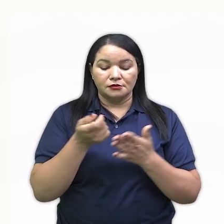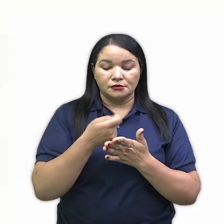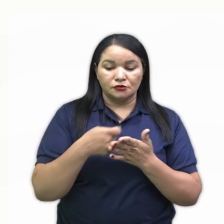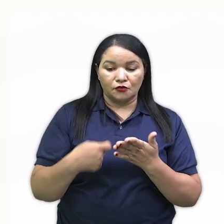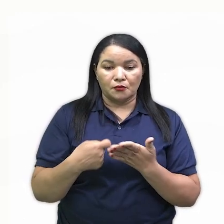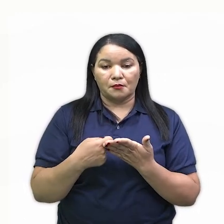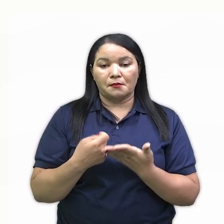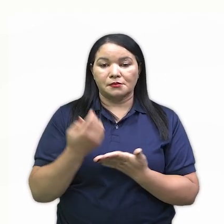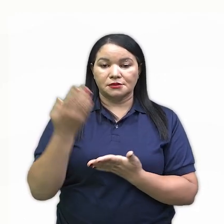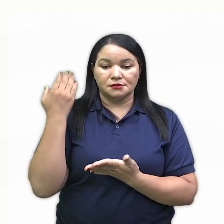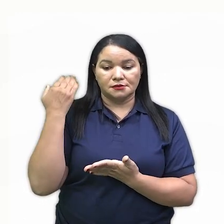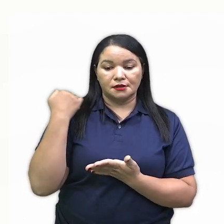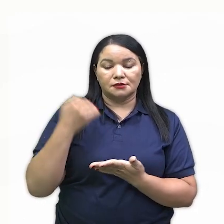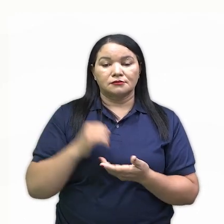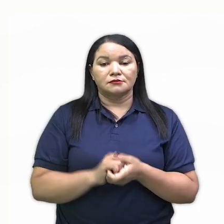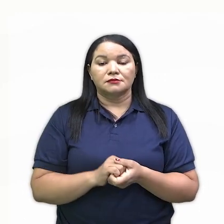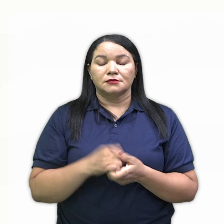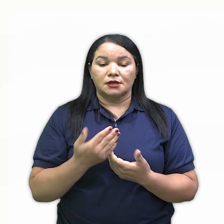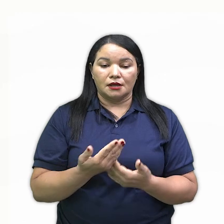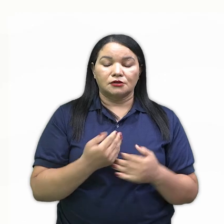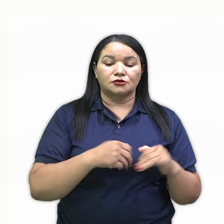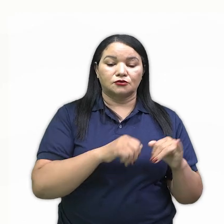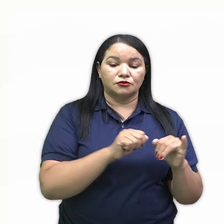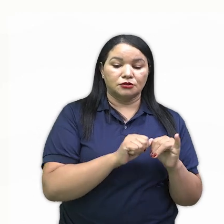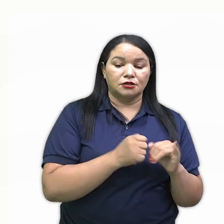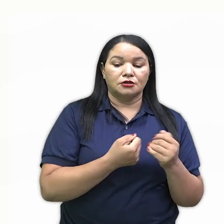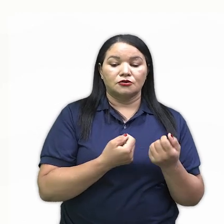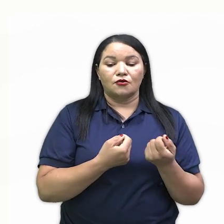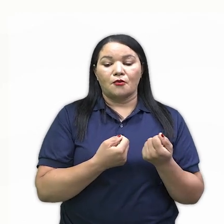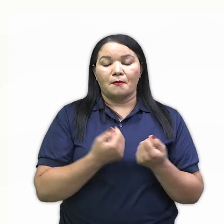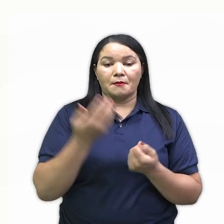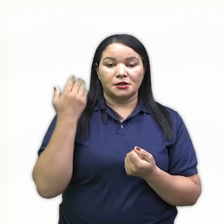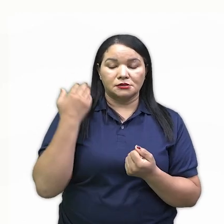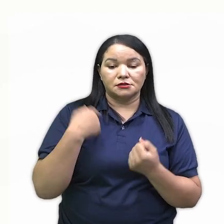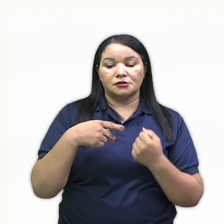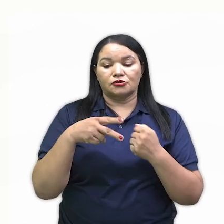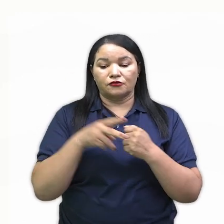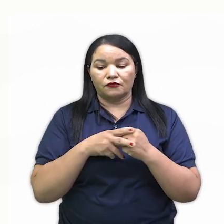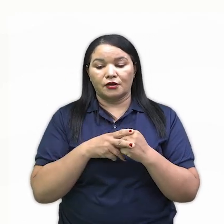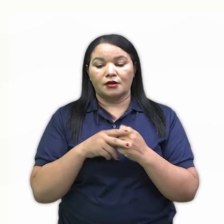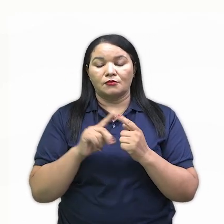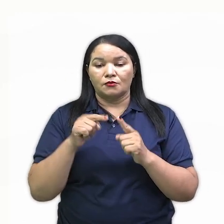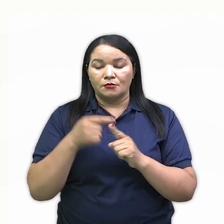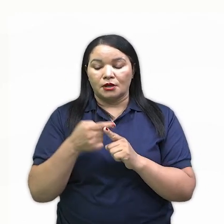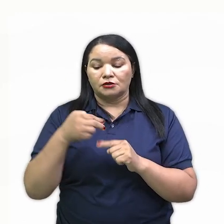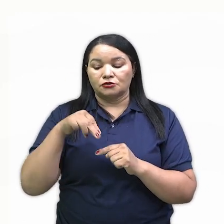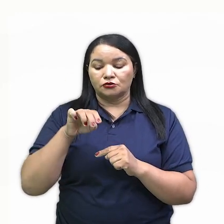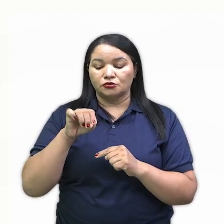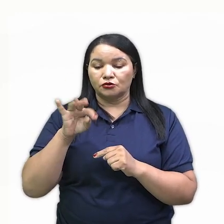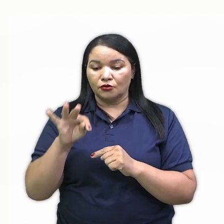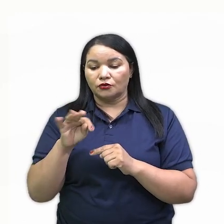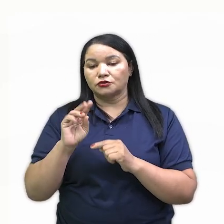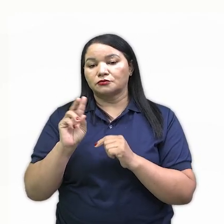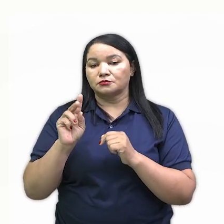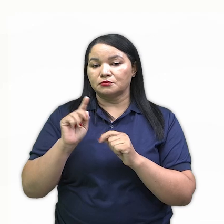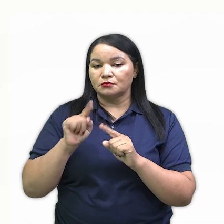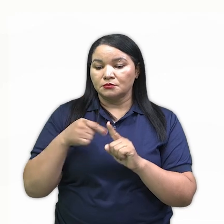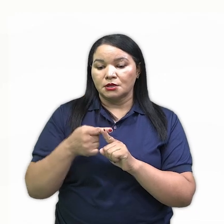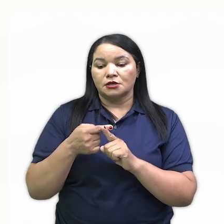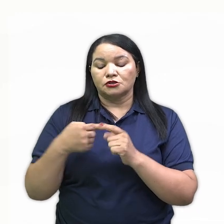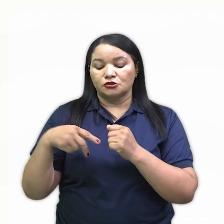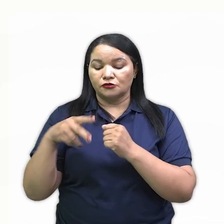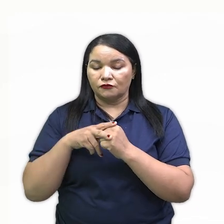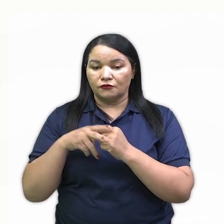no passado contínuo é essa: sujeito, passado, verbo to be, o not, o verbo e o